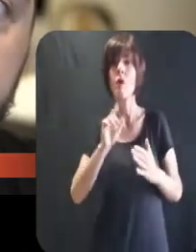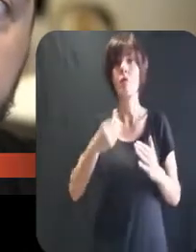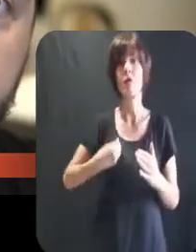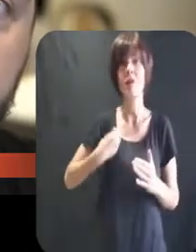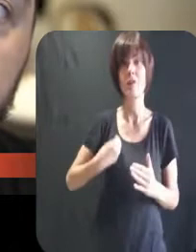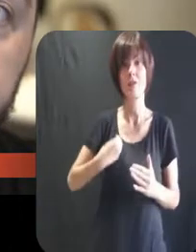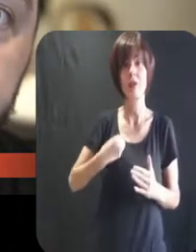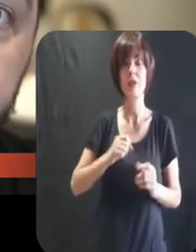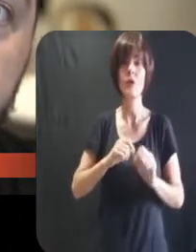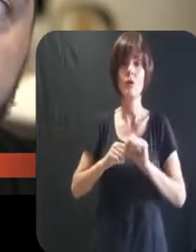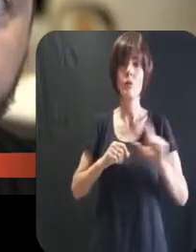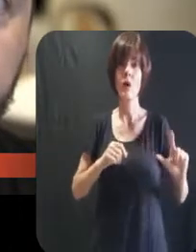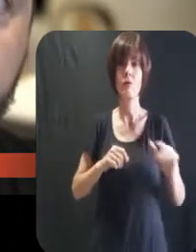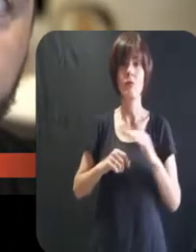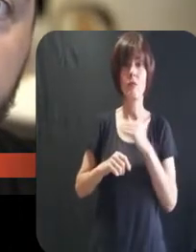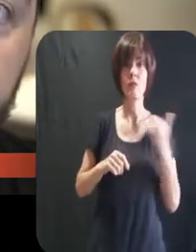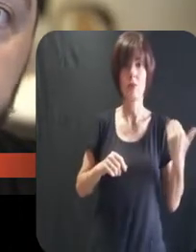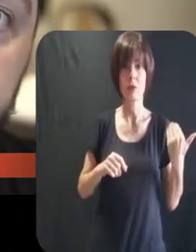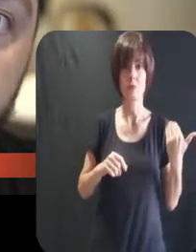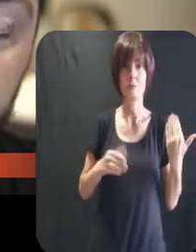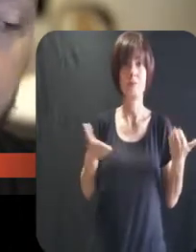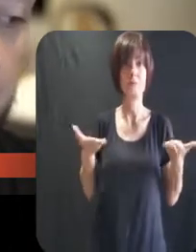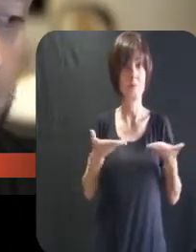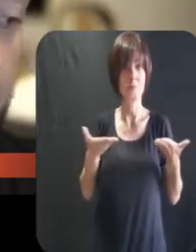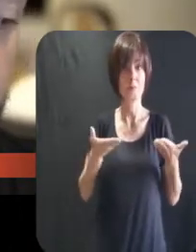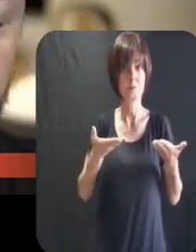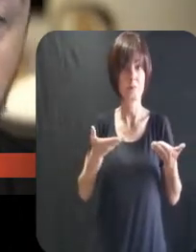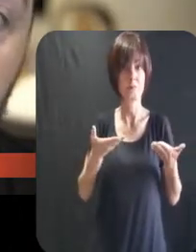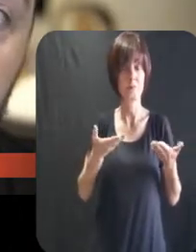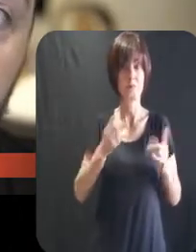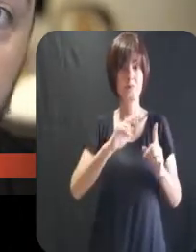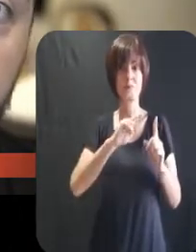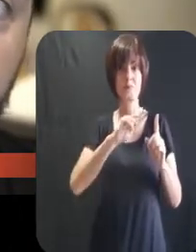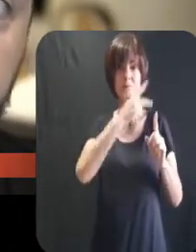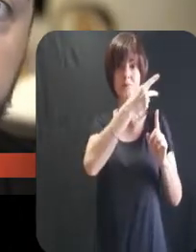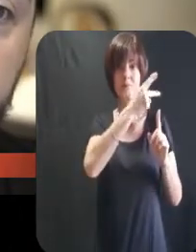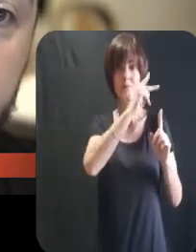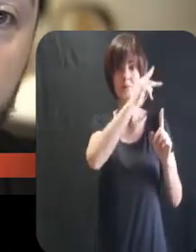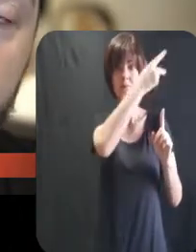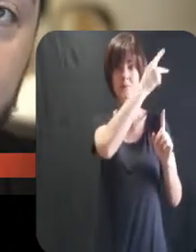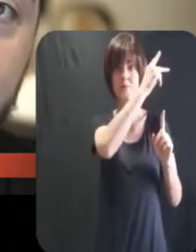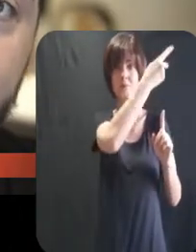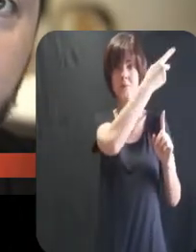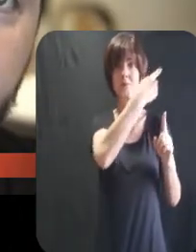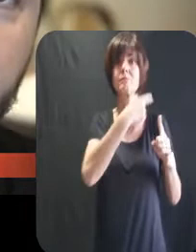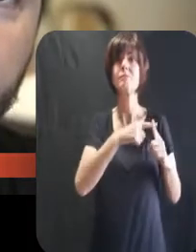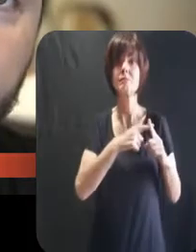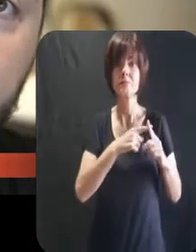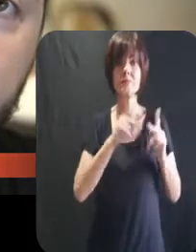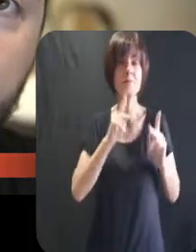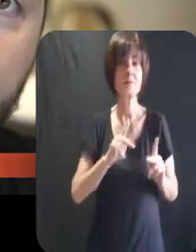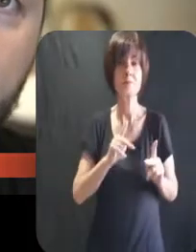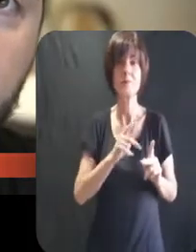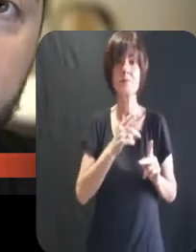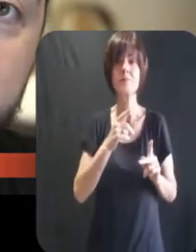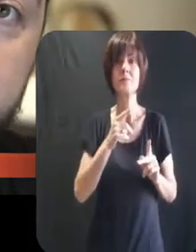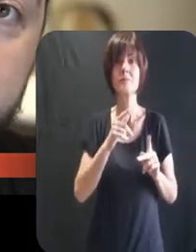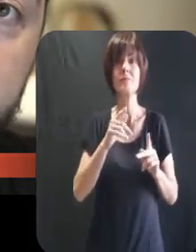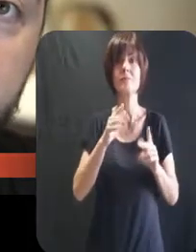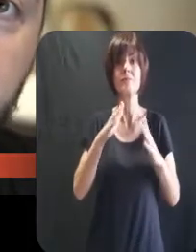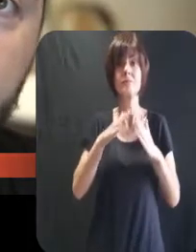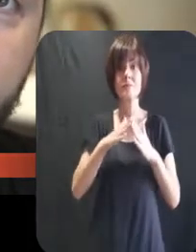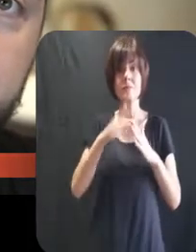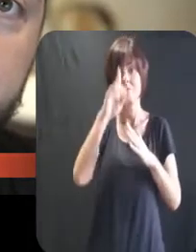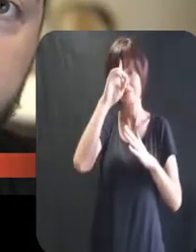tem atendimento ou não e quem vai morrer fora de hospital. E ela chegou num ponto em que o número de mortes agora deve dobrar ou